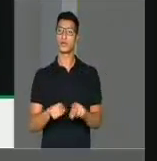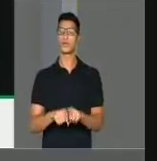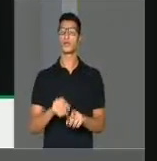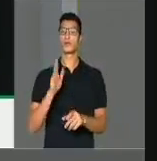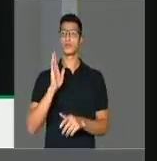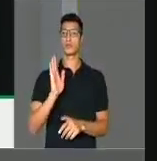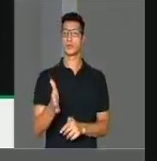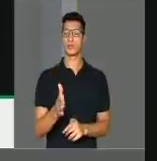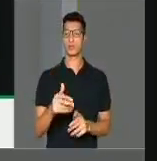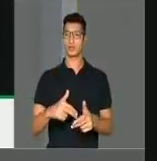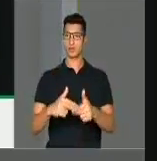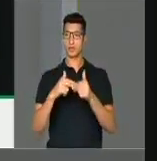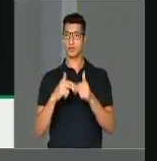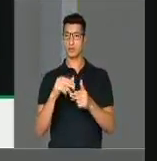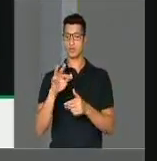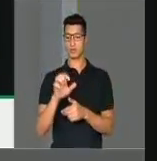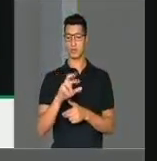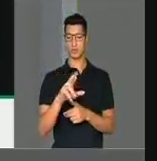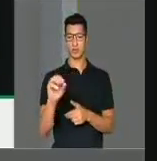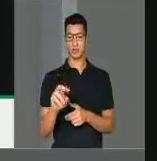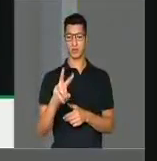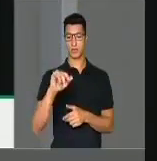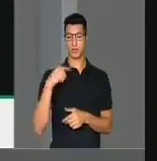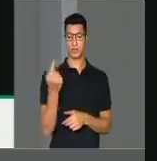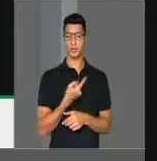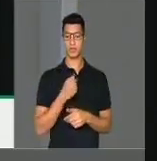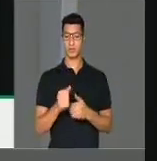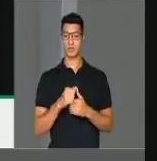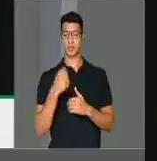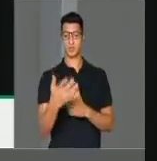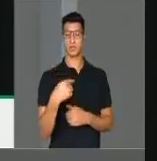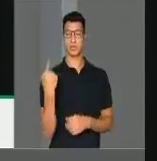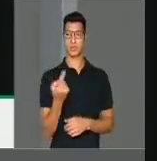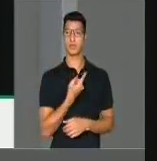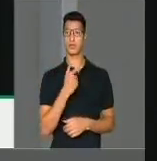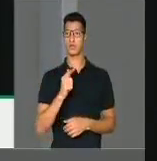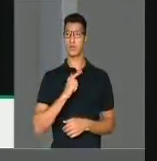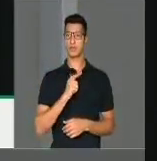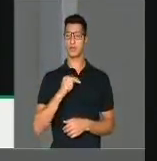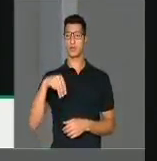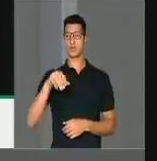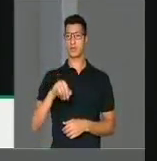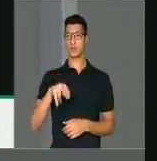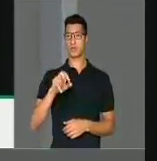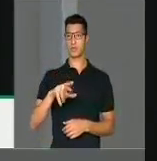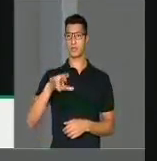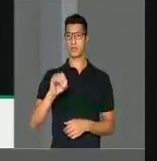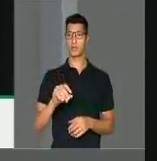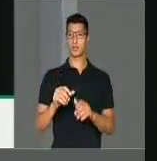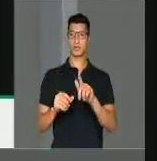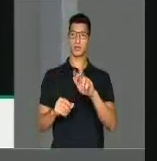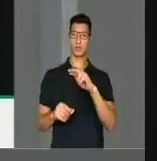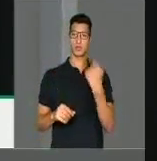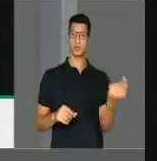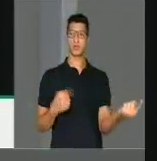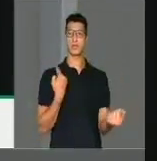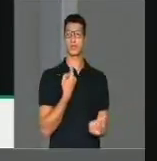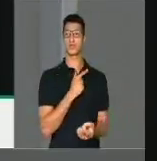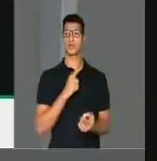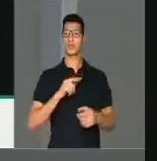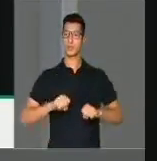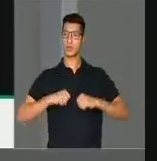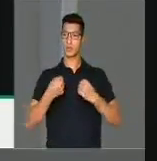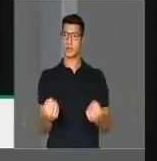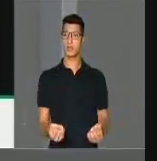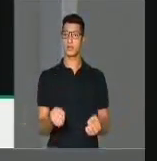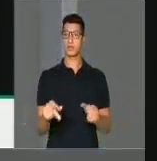possamos, através das ferrovias, nós exportarmos, nós transportarmos minérios, grãos, nós temos, acima